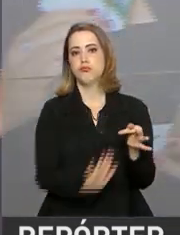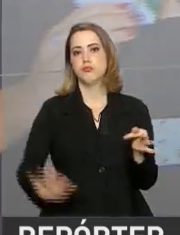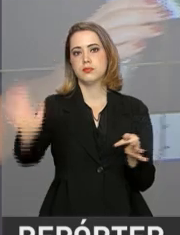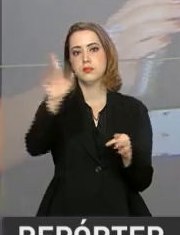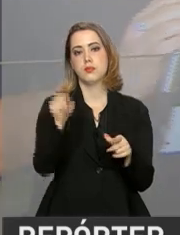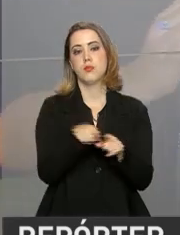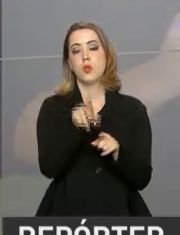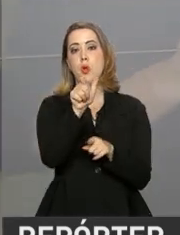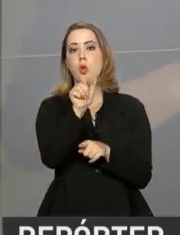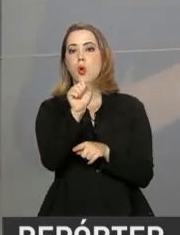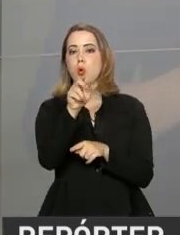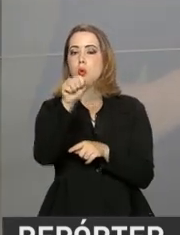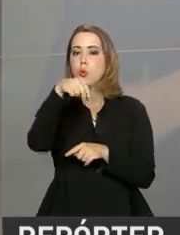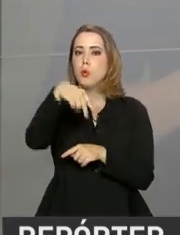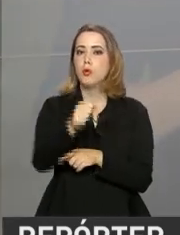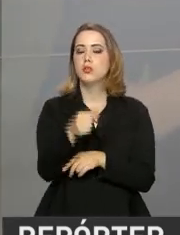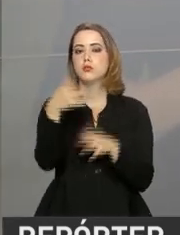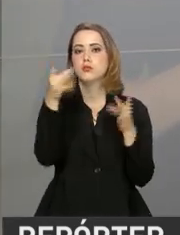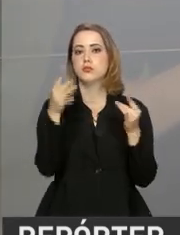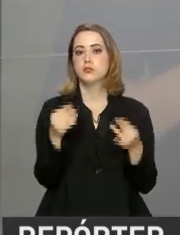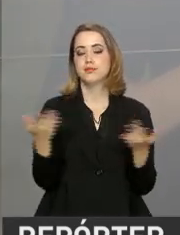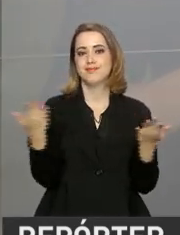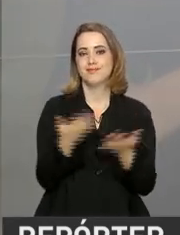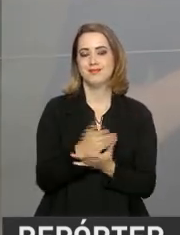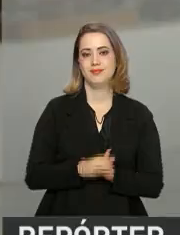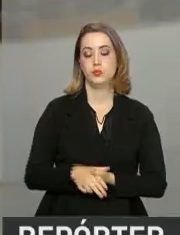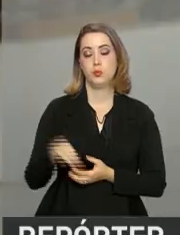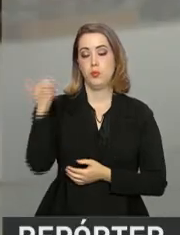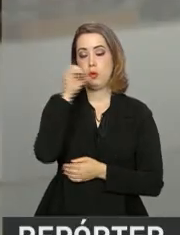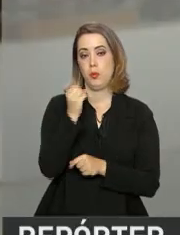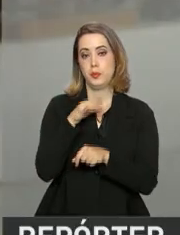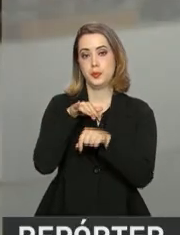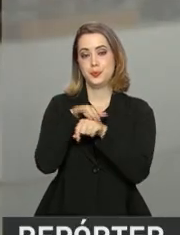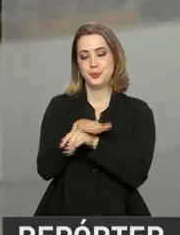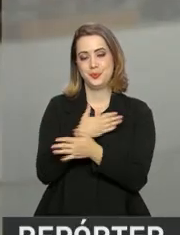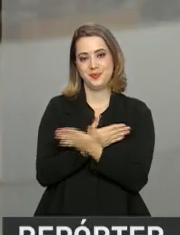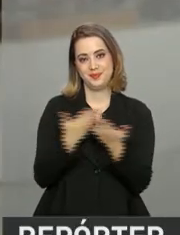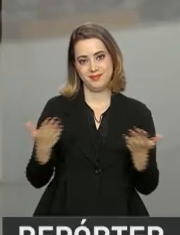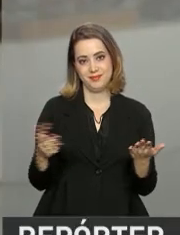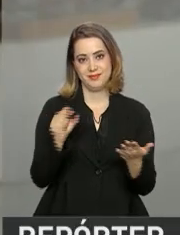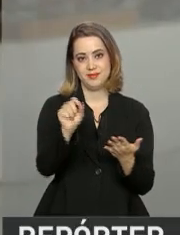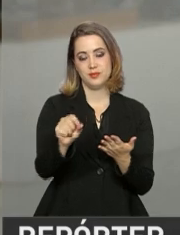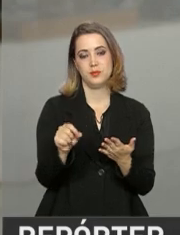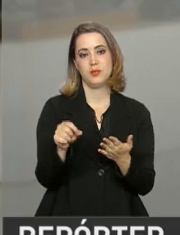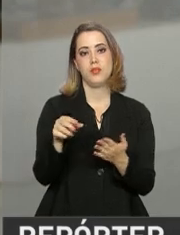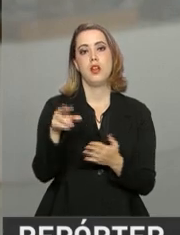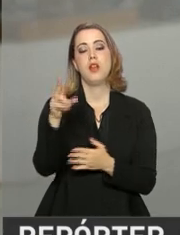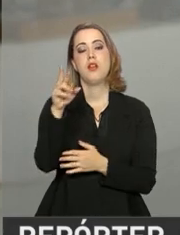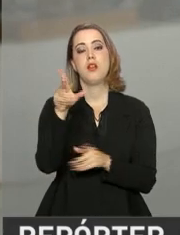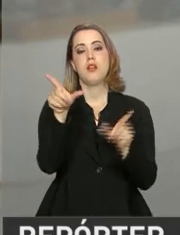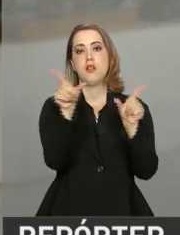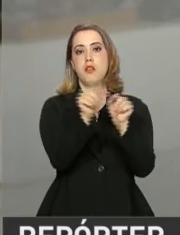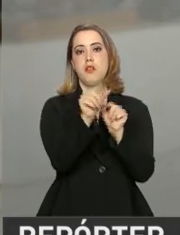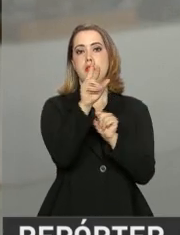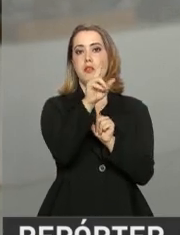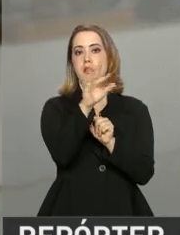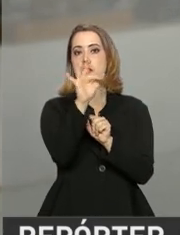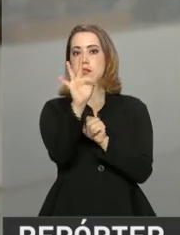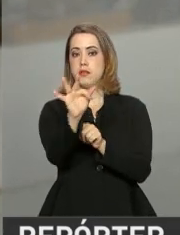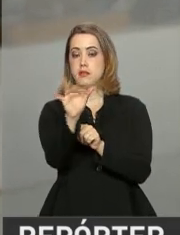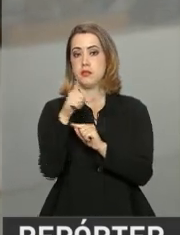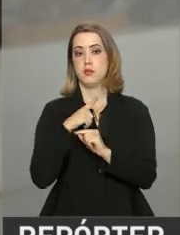detalhes pra gente Dessa informação Boa noite Luana Olá José luí Boa noite Boa noite a todos a Receita Federal notificou hoje